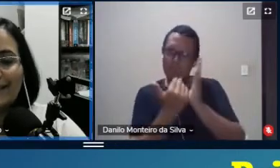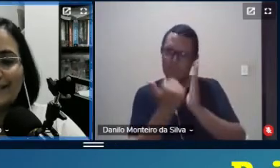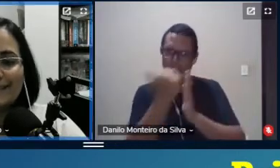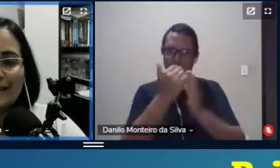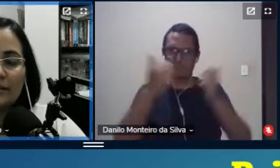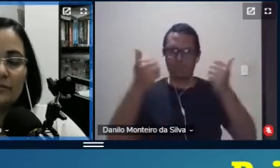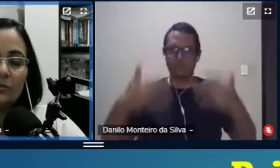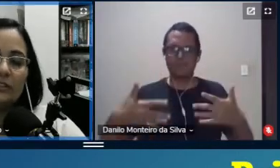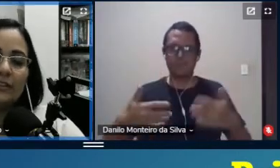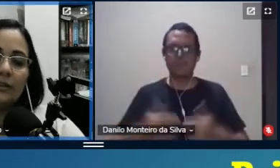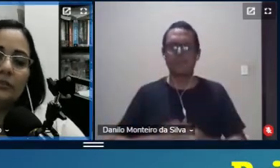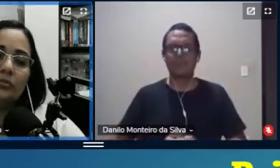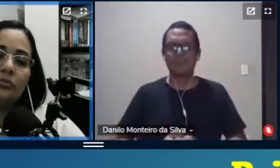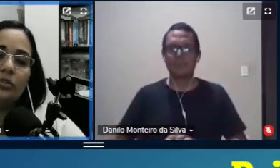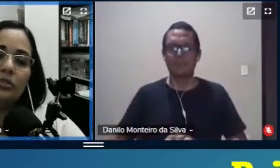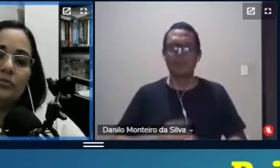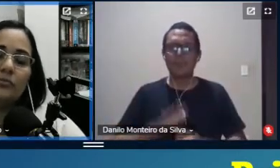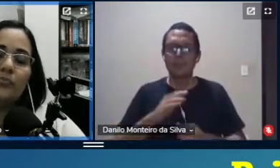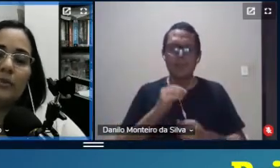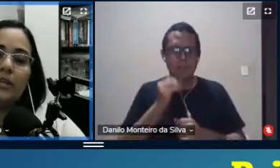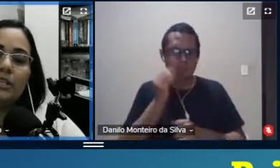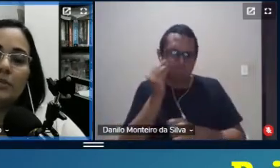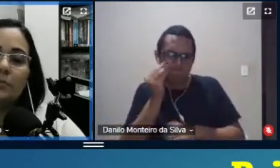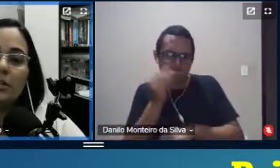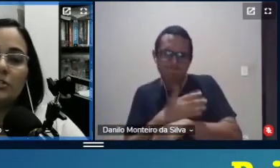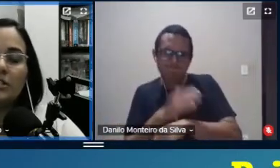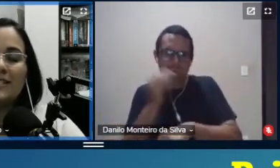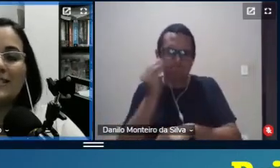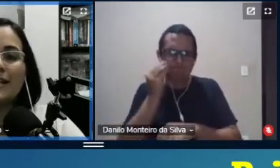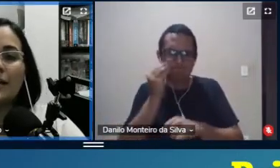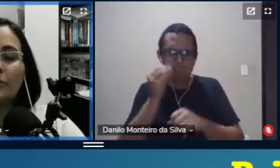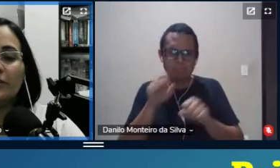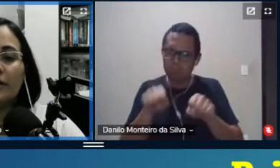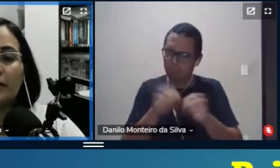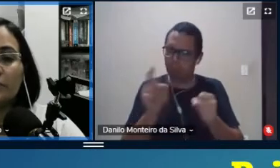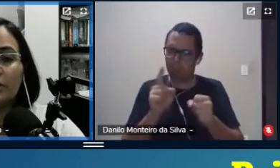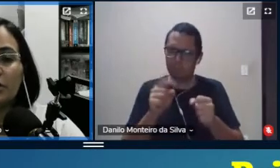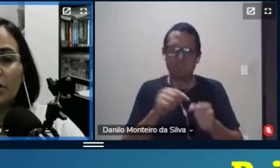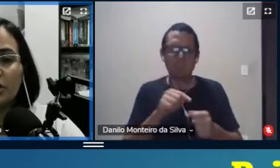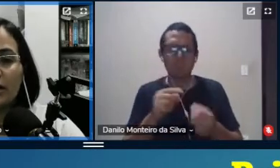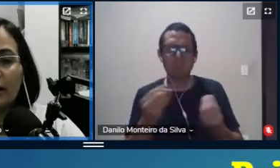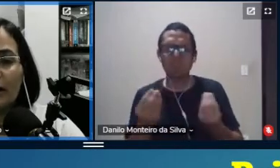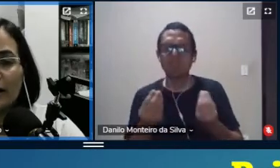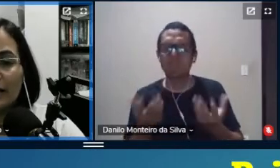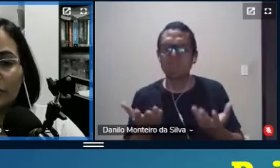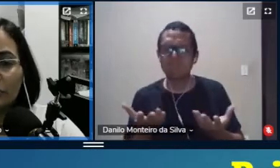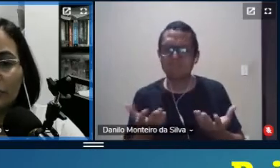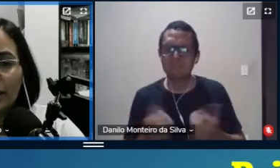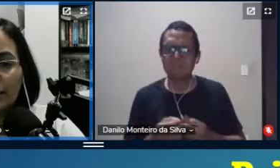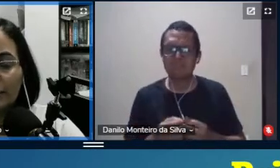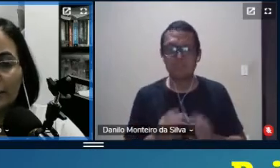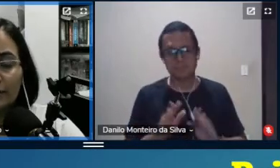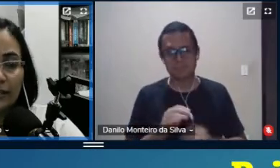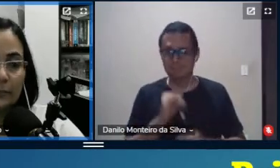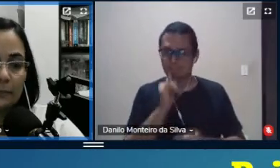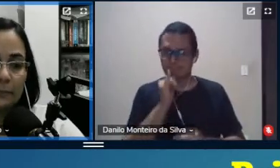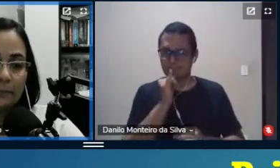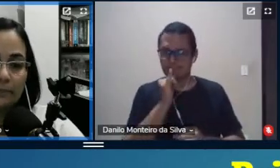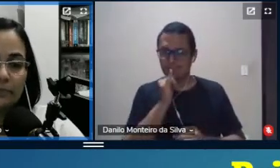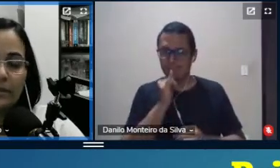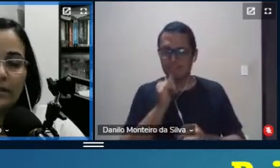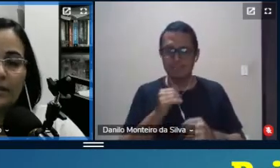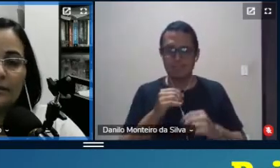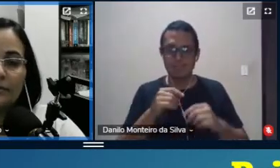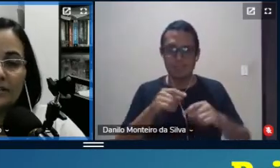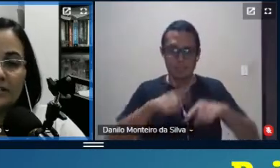Para que serve um ensaio não destrutivo? A gente pode utilizar o ensaio para a gente achar as falhas que tem,